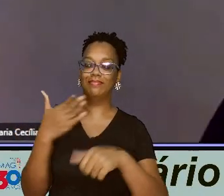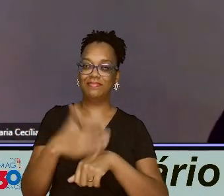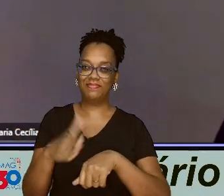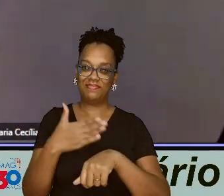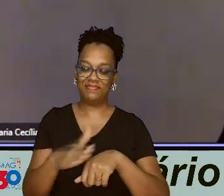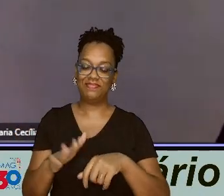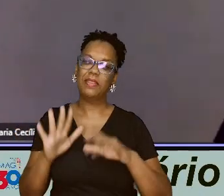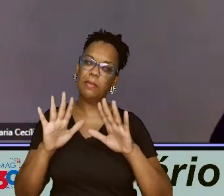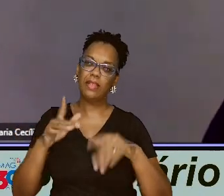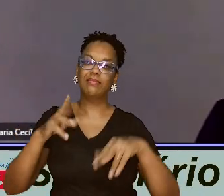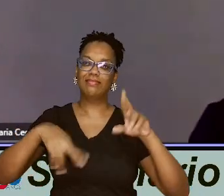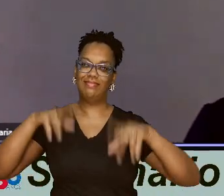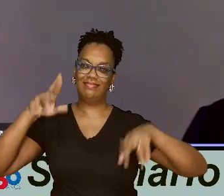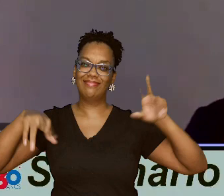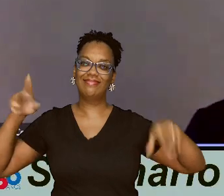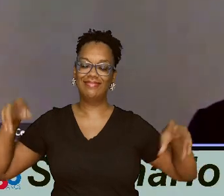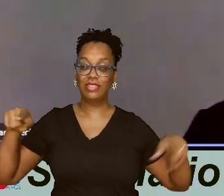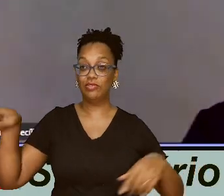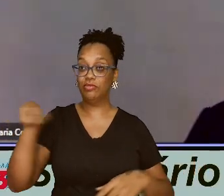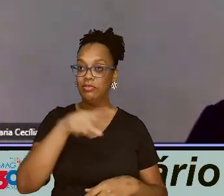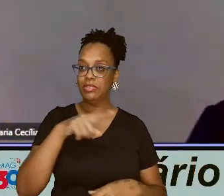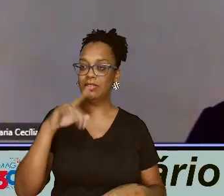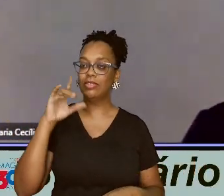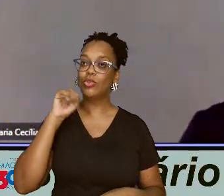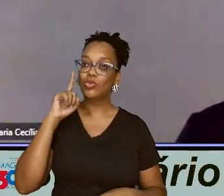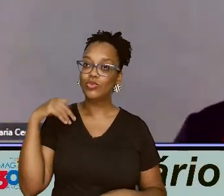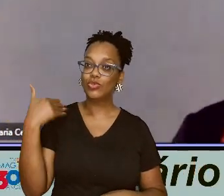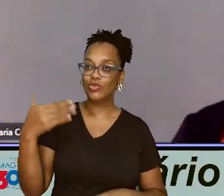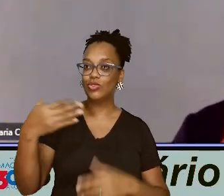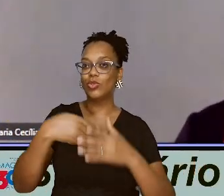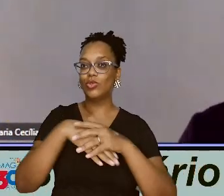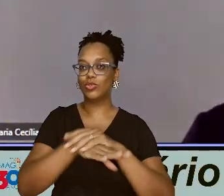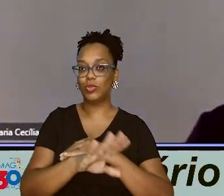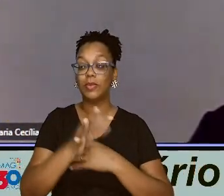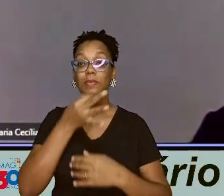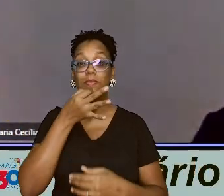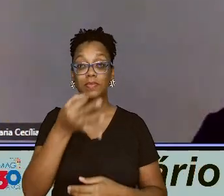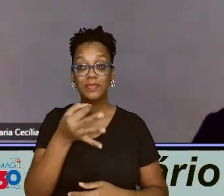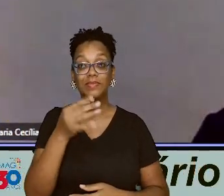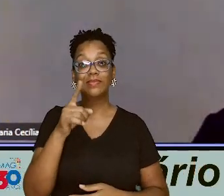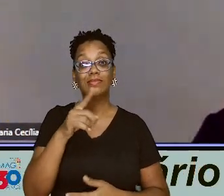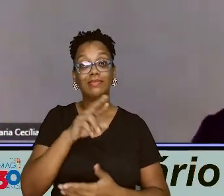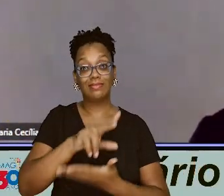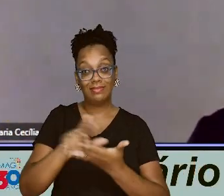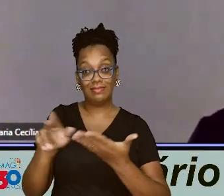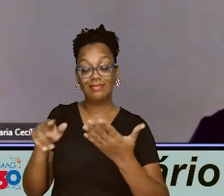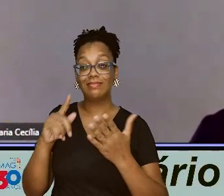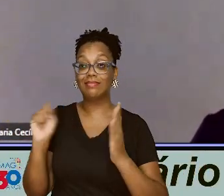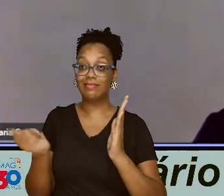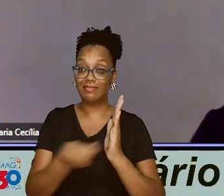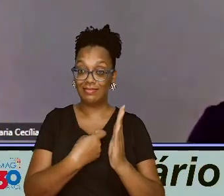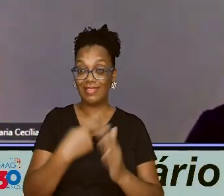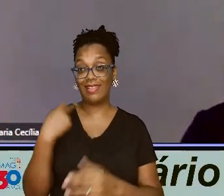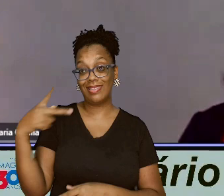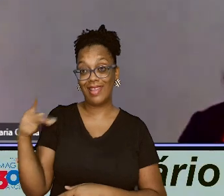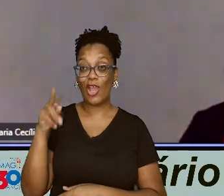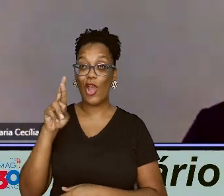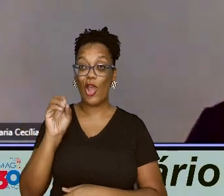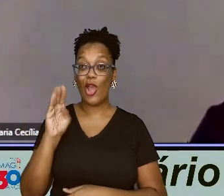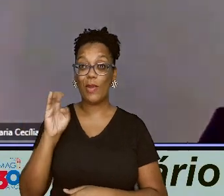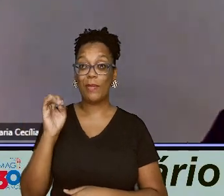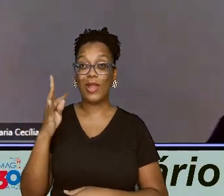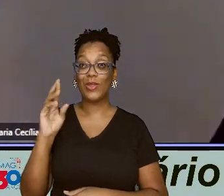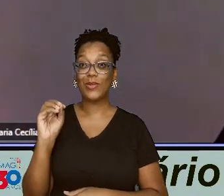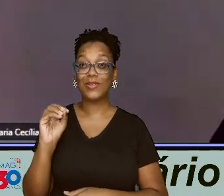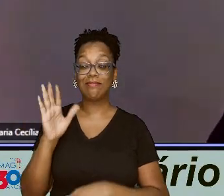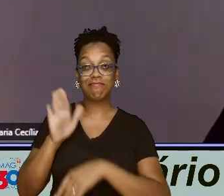mais variadas e vocês trazem desse dia a dia. Vale até mencionar, várias das sentenças que nós analisamos eram do Roberto. Ele não analisou as